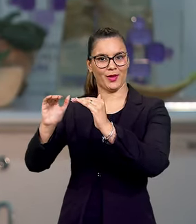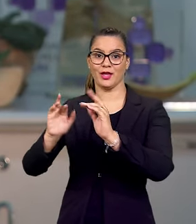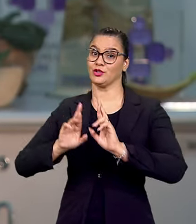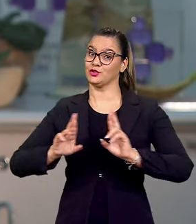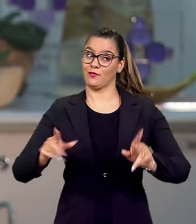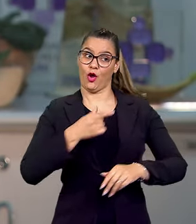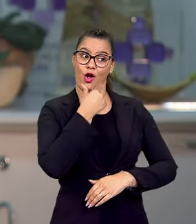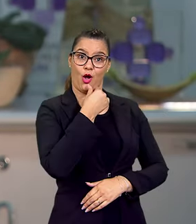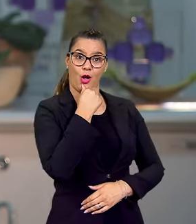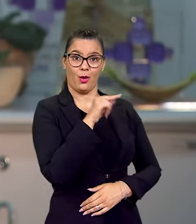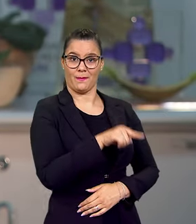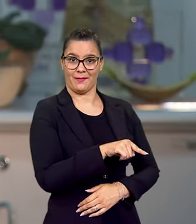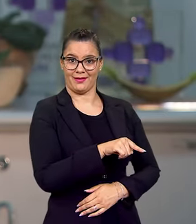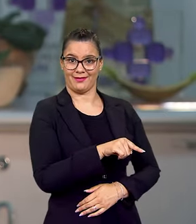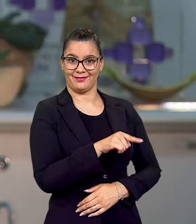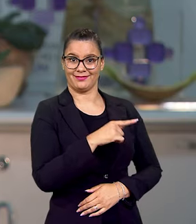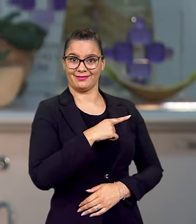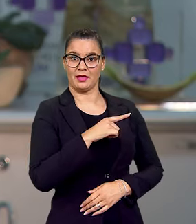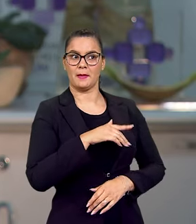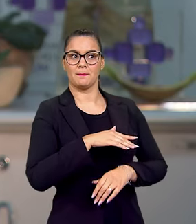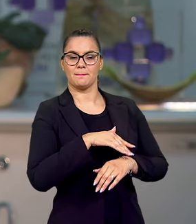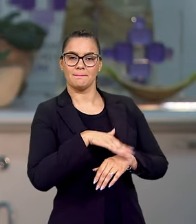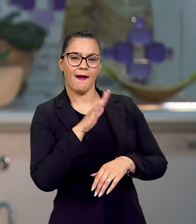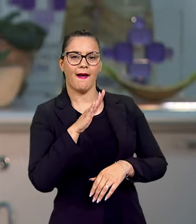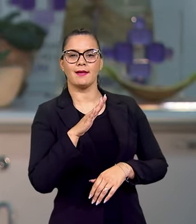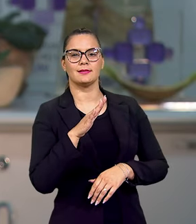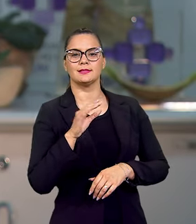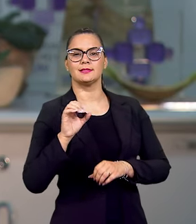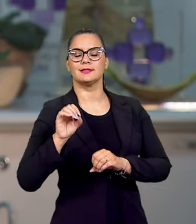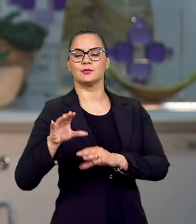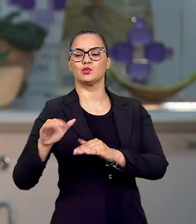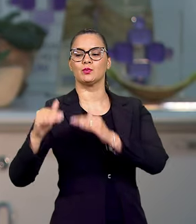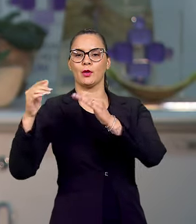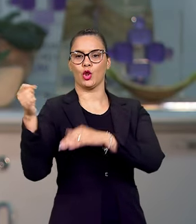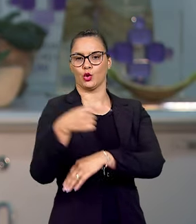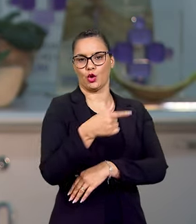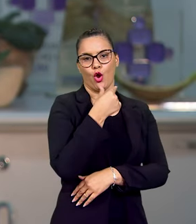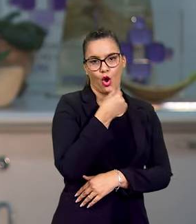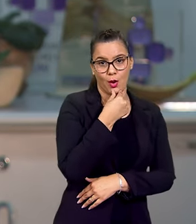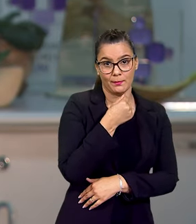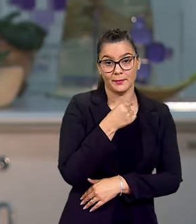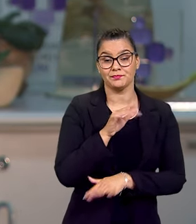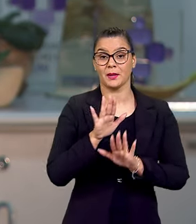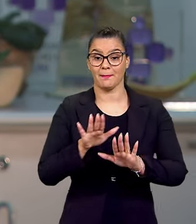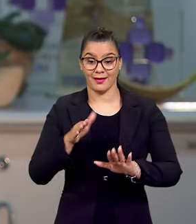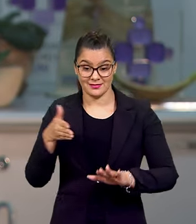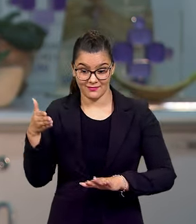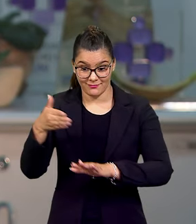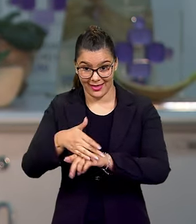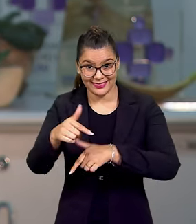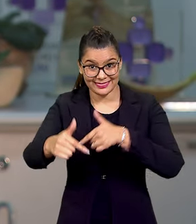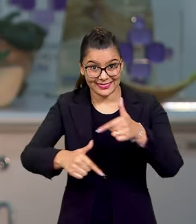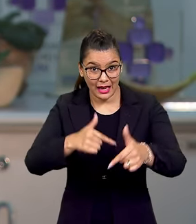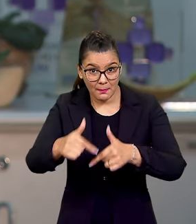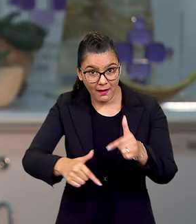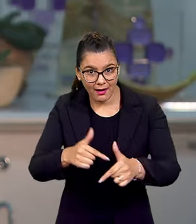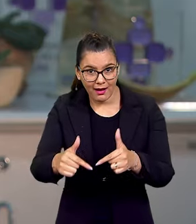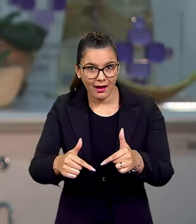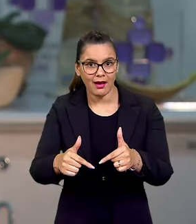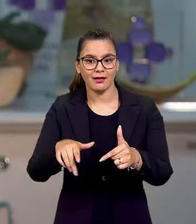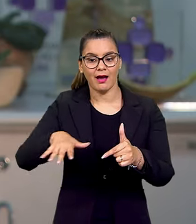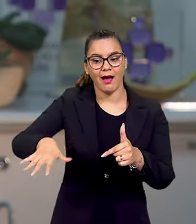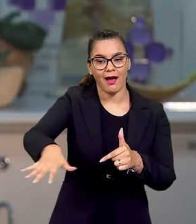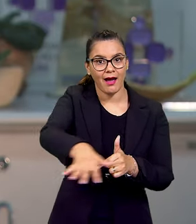superior, diferente dos homens, que nós temos mais ensino superior do que os homens. Mas quando a gente vai para o mercado de trabalho, a